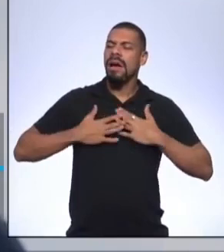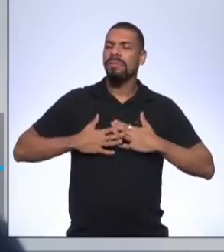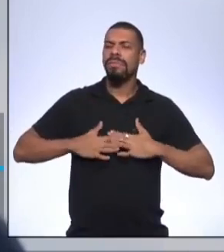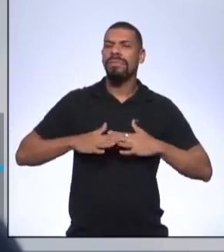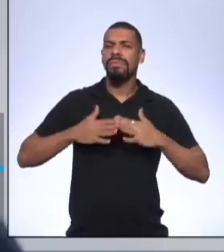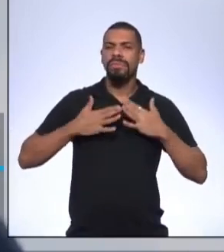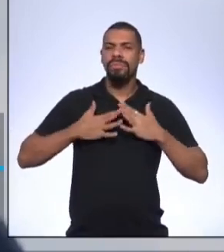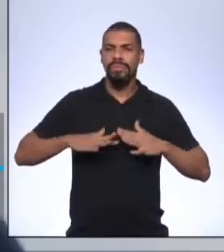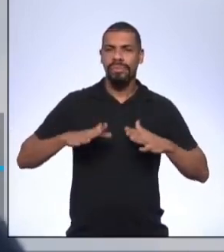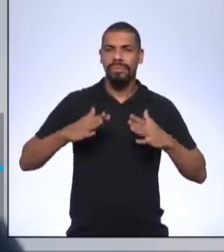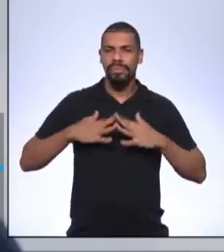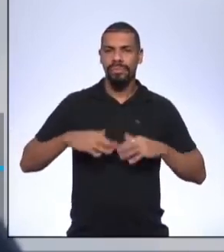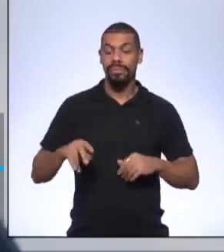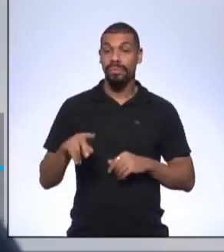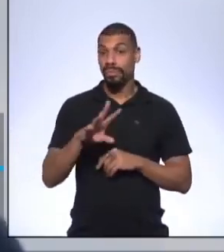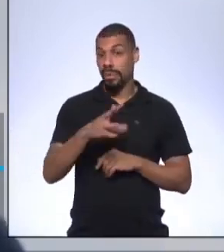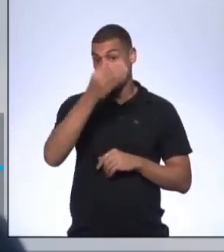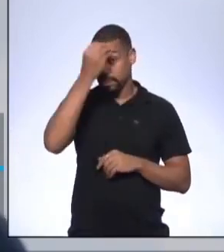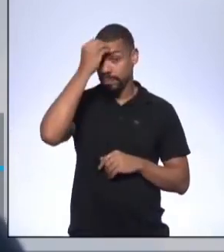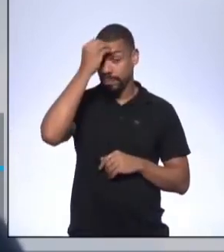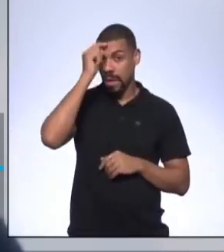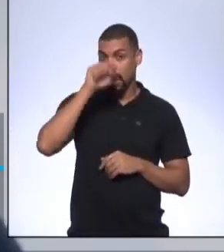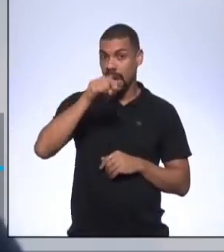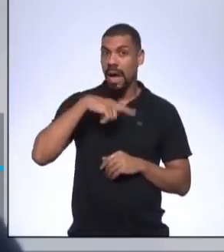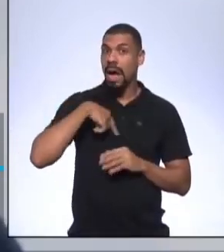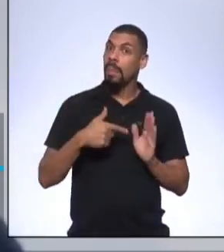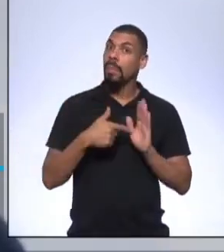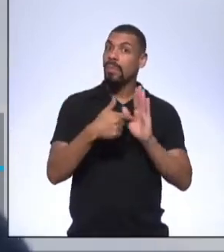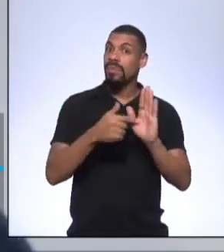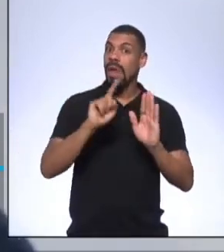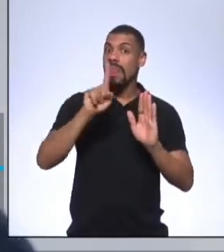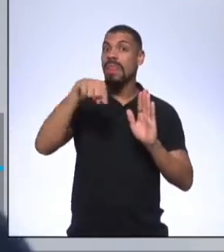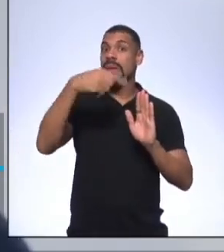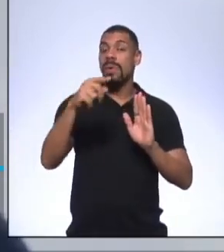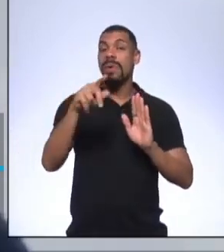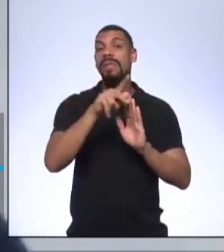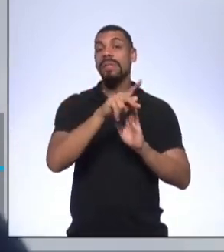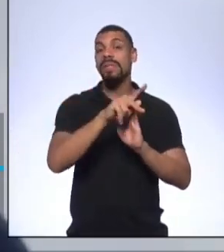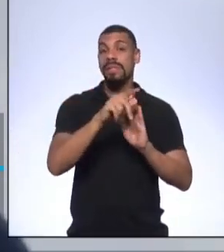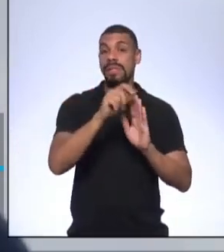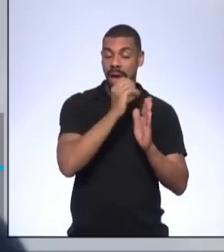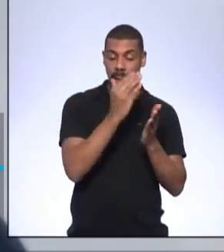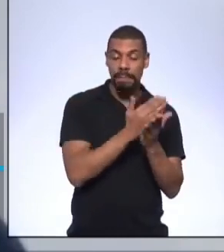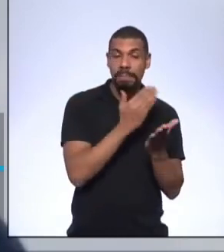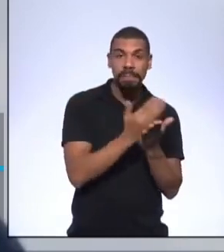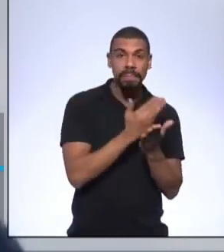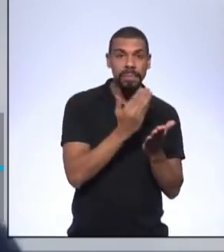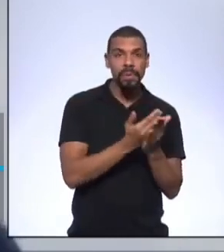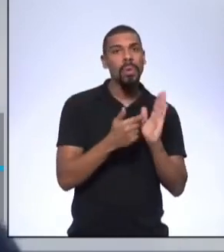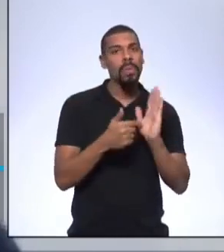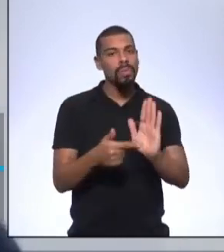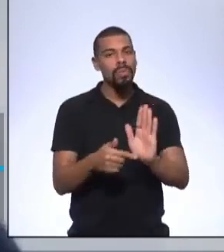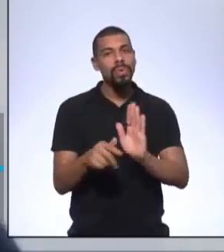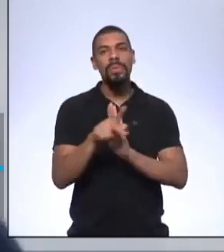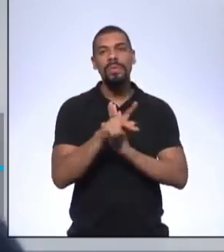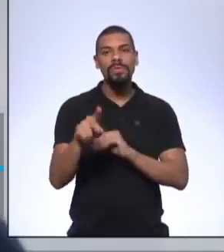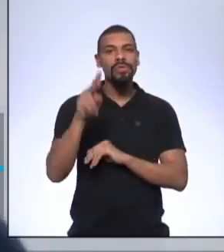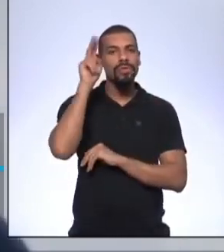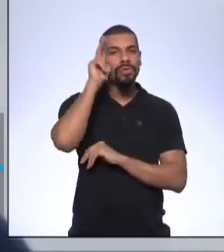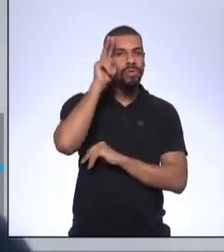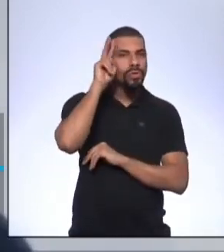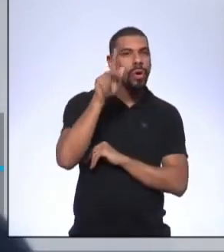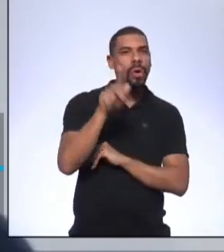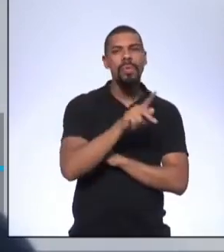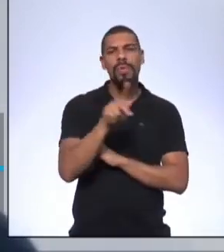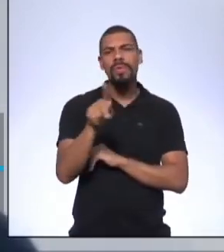calma e, claro, não se esqueçam de mostrar depois os resultados da pesquisa de vocês para o seu professor de história, para os